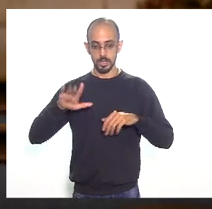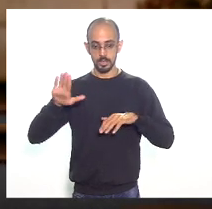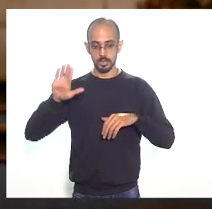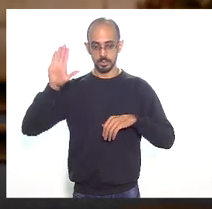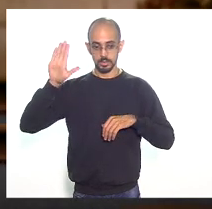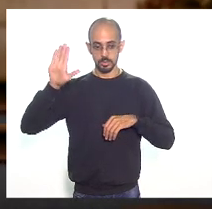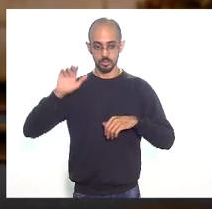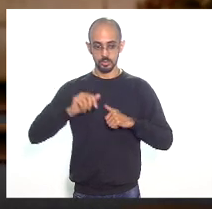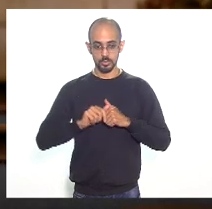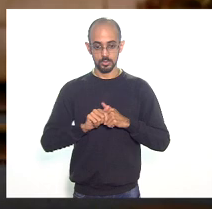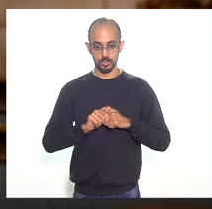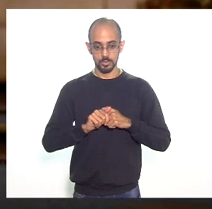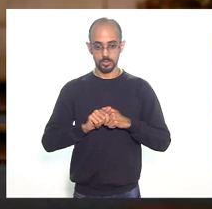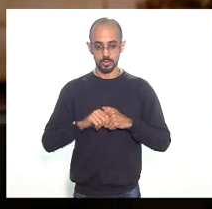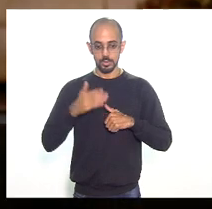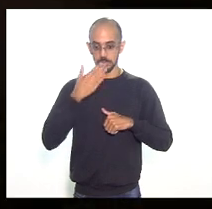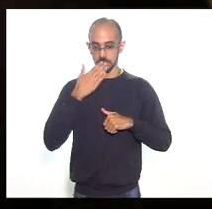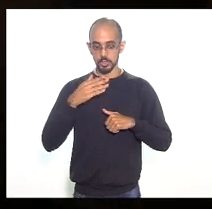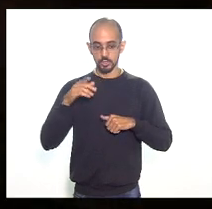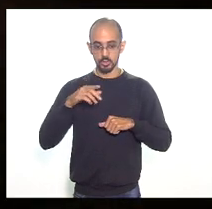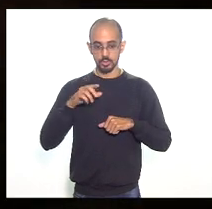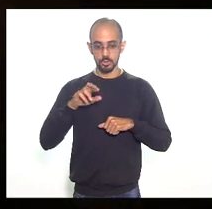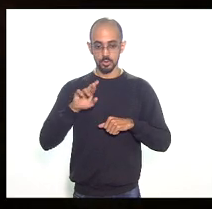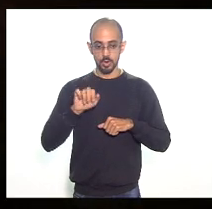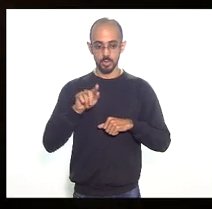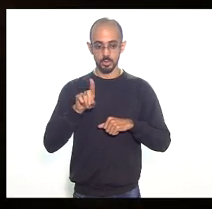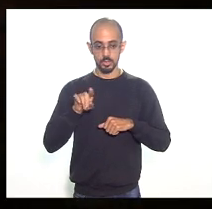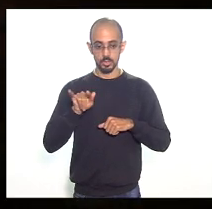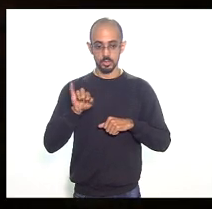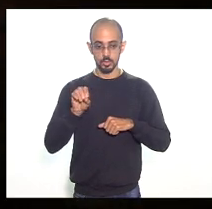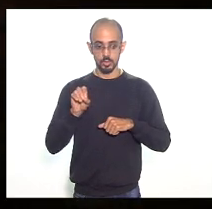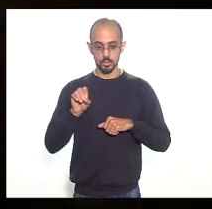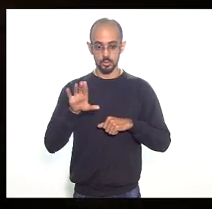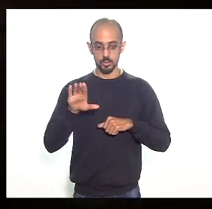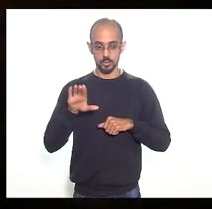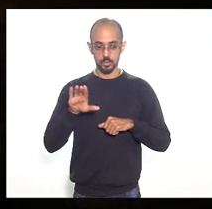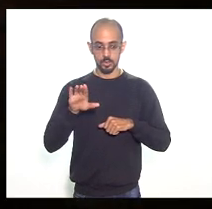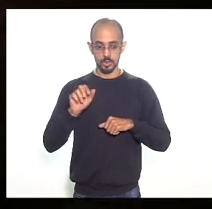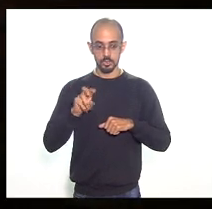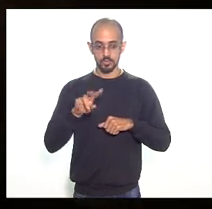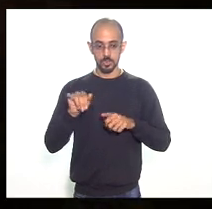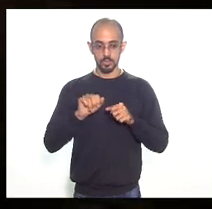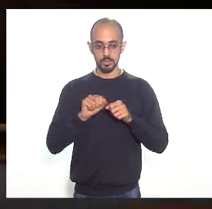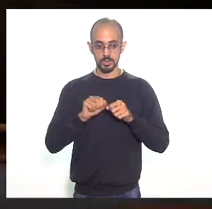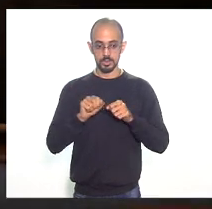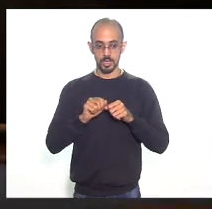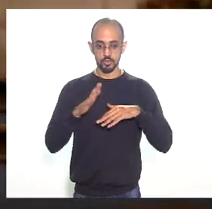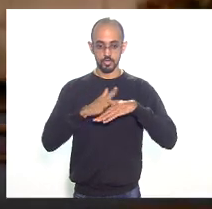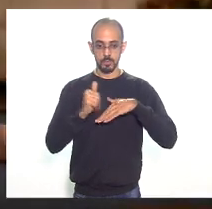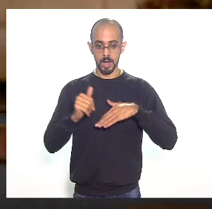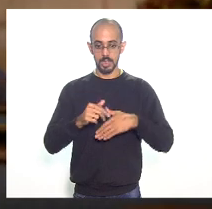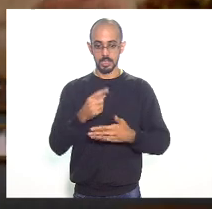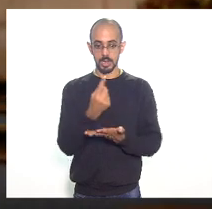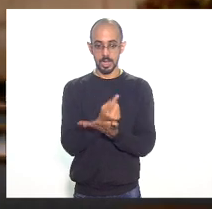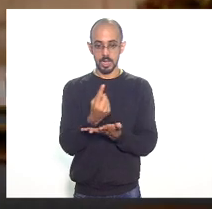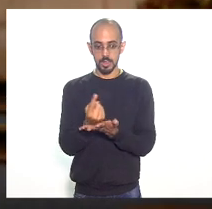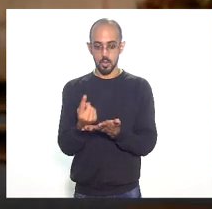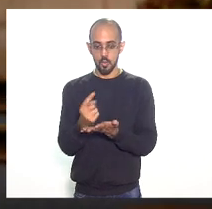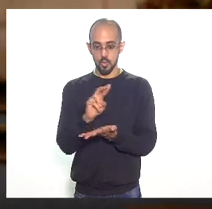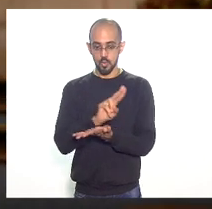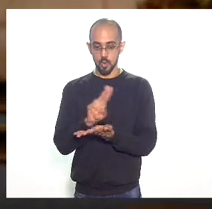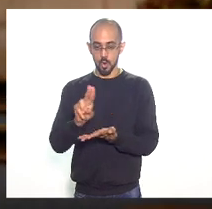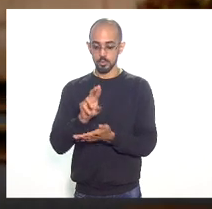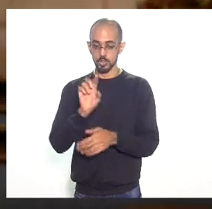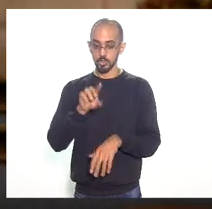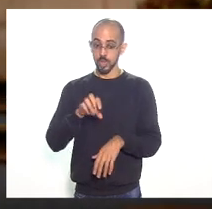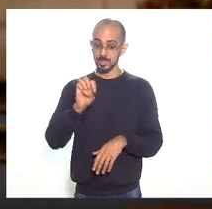Verificação, pedido pelo deputado Rodrigo Amorim. Nós vamos fazer a chamada nominal e, por favor, voto sim ou não,